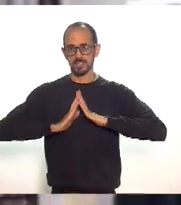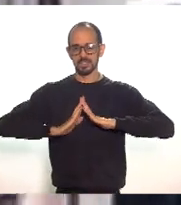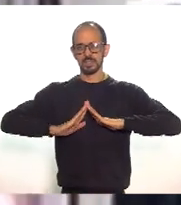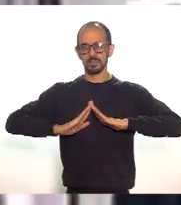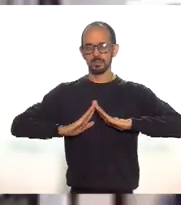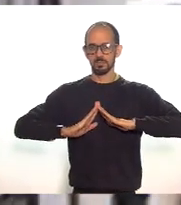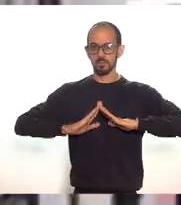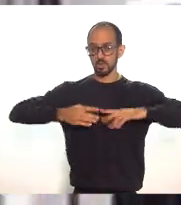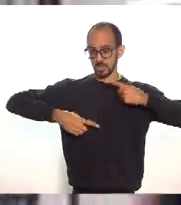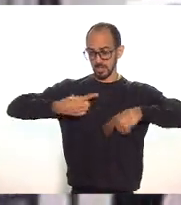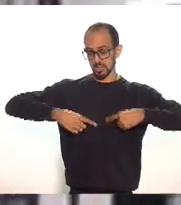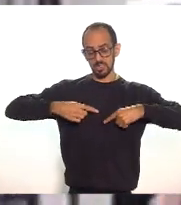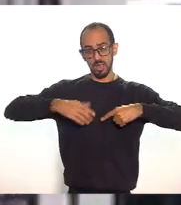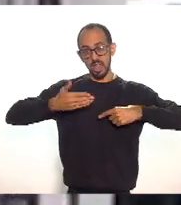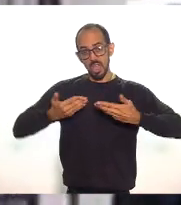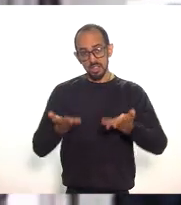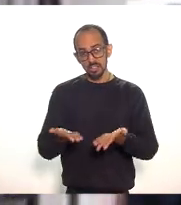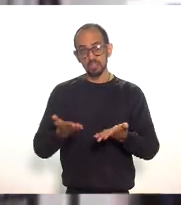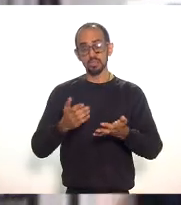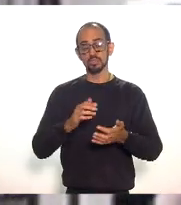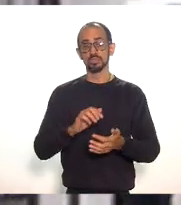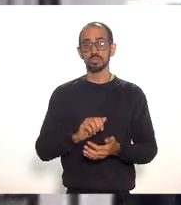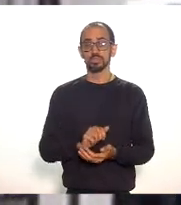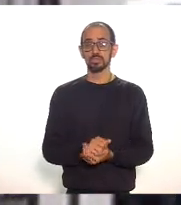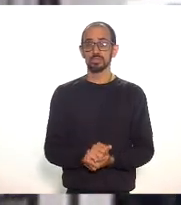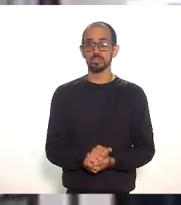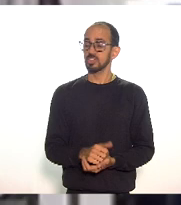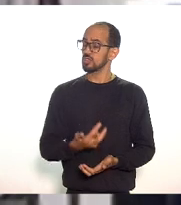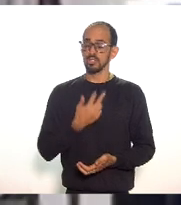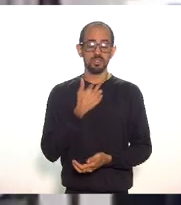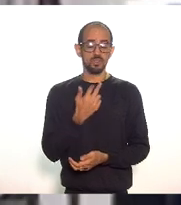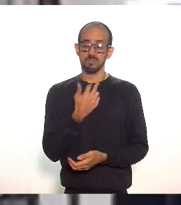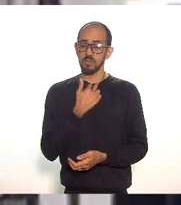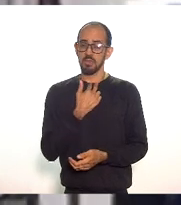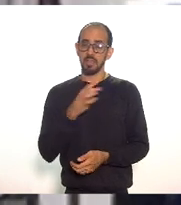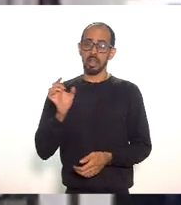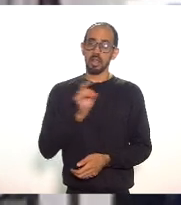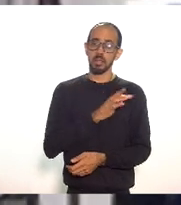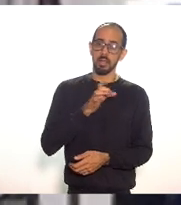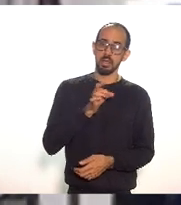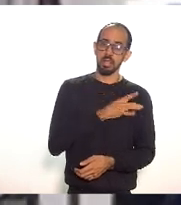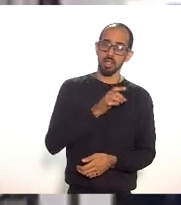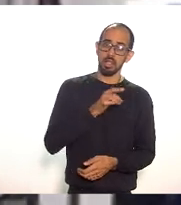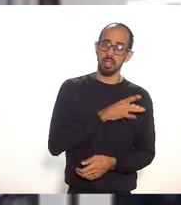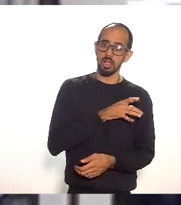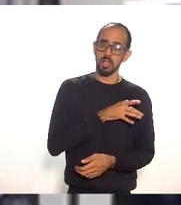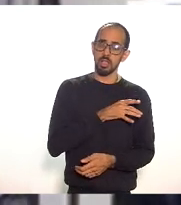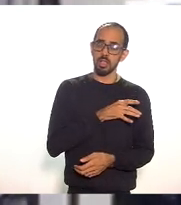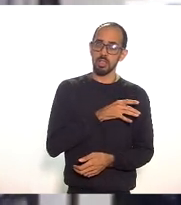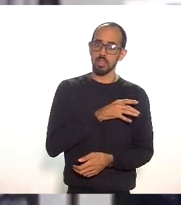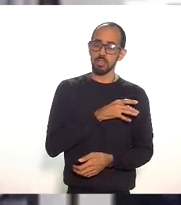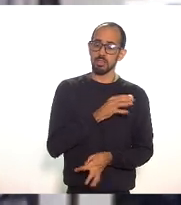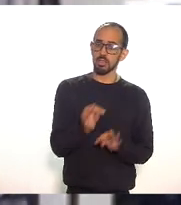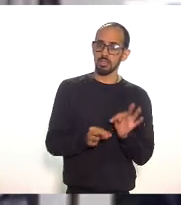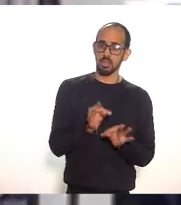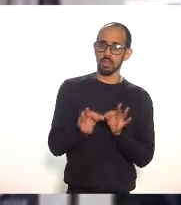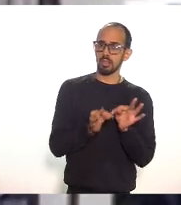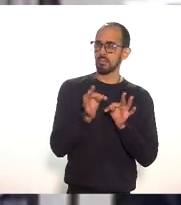casa política é isto. Nós não devemos temer de forma alguma no tratamento